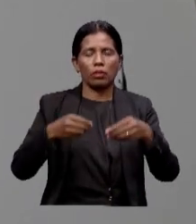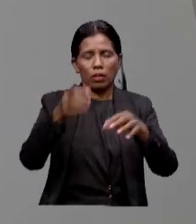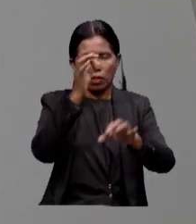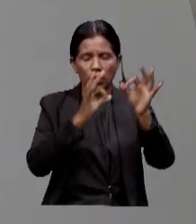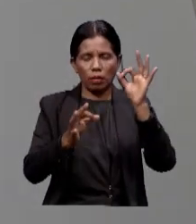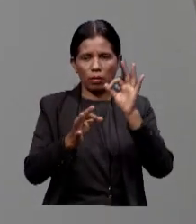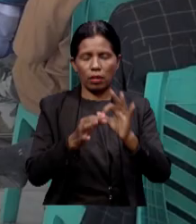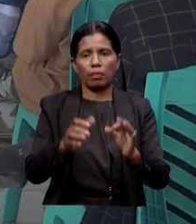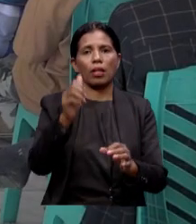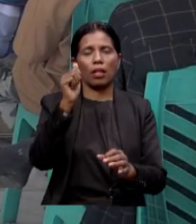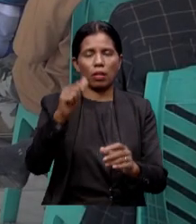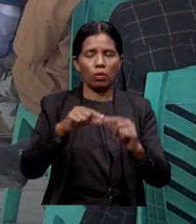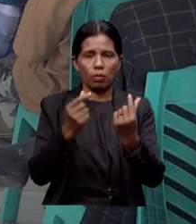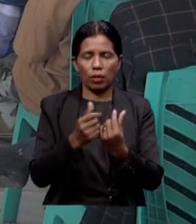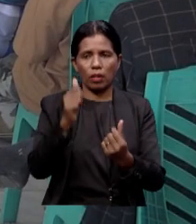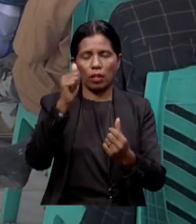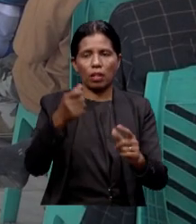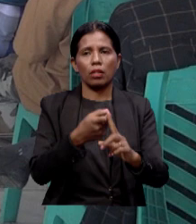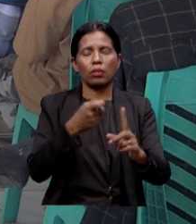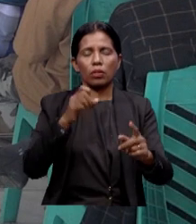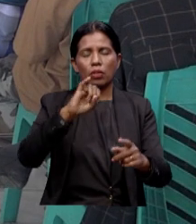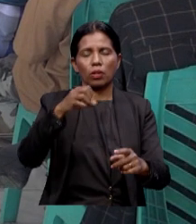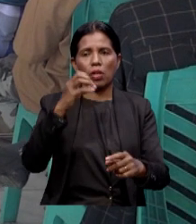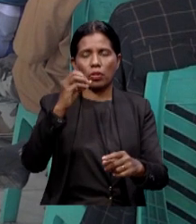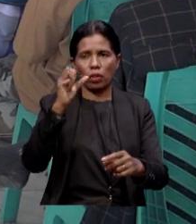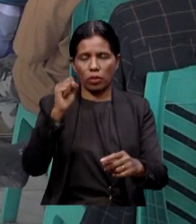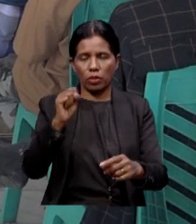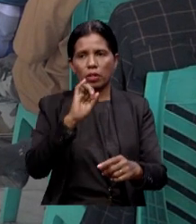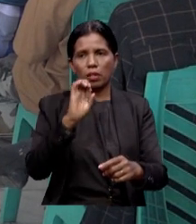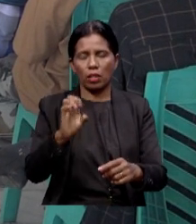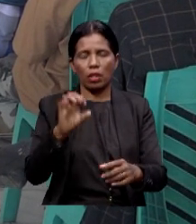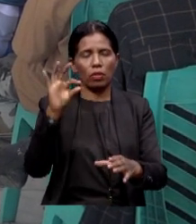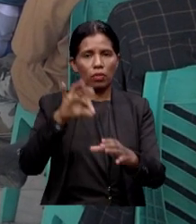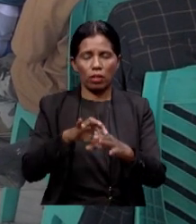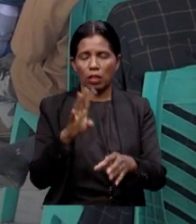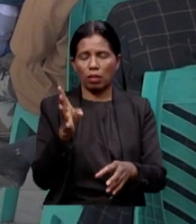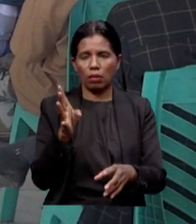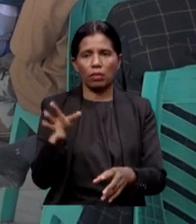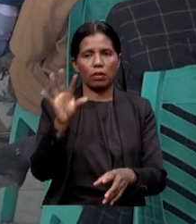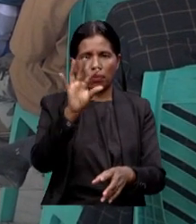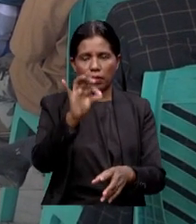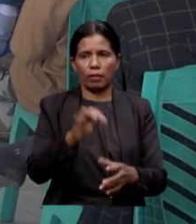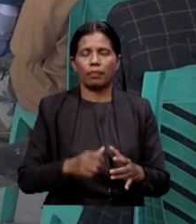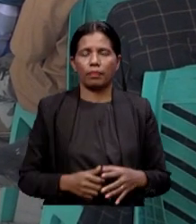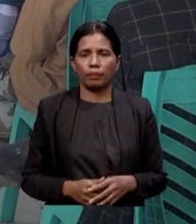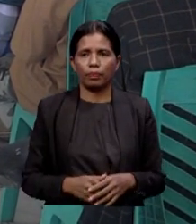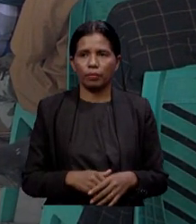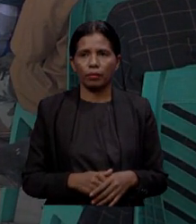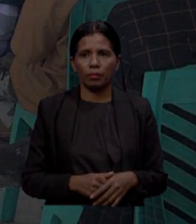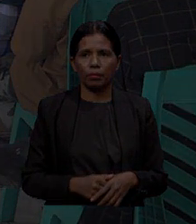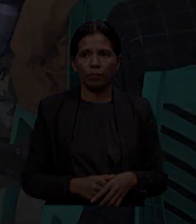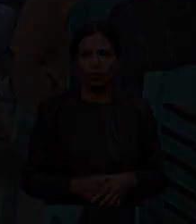ba pa kote A nebe lidera Husi José Durreio Carvalho ho votus limanulu resensiam. Tito Silva, GMN.